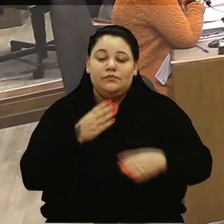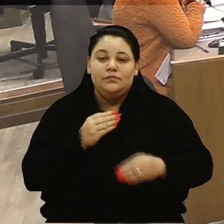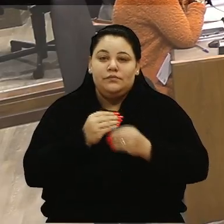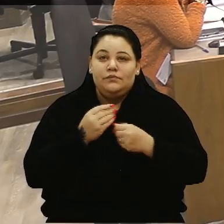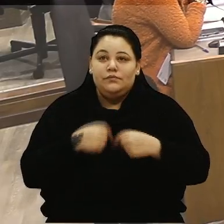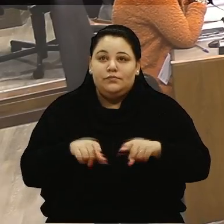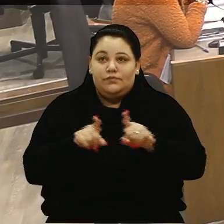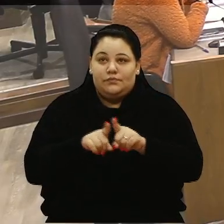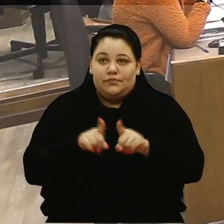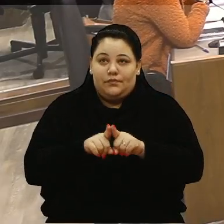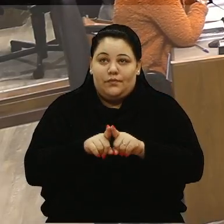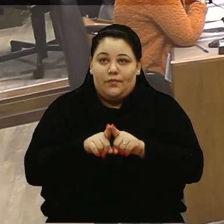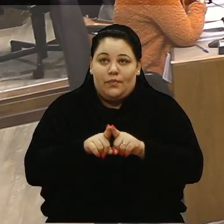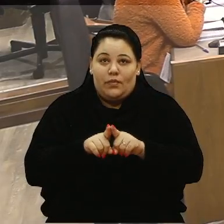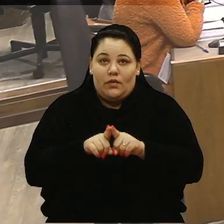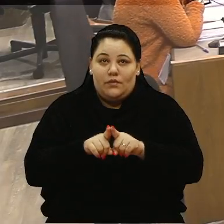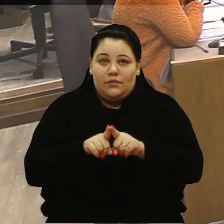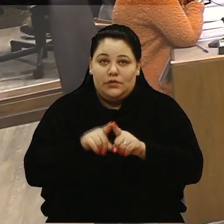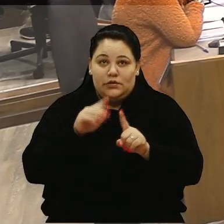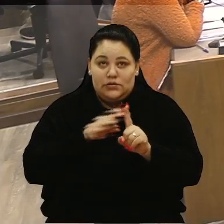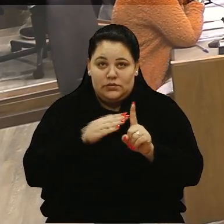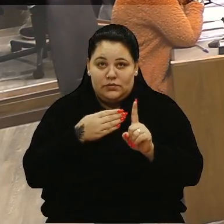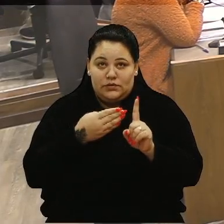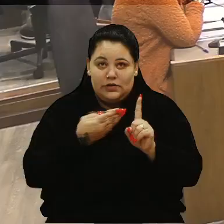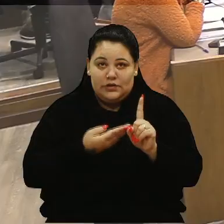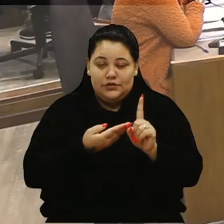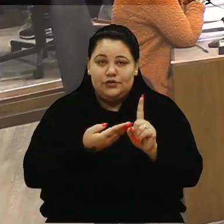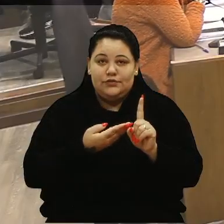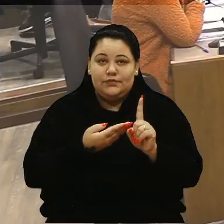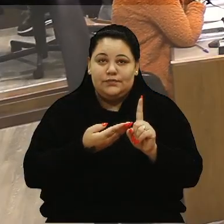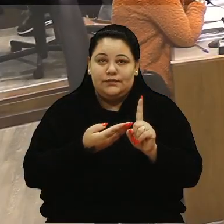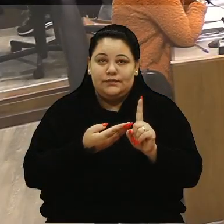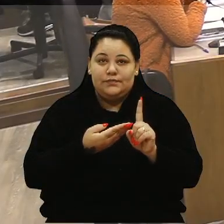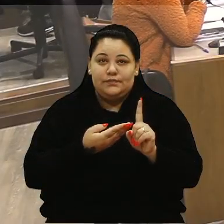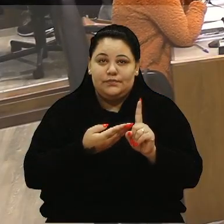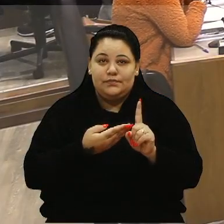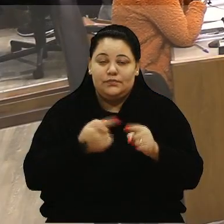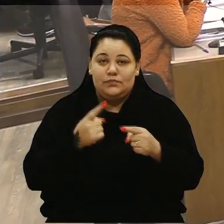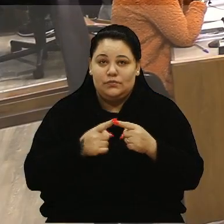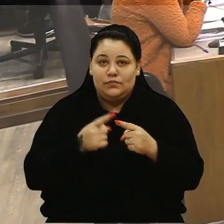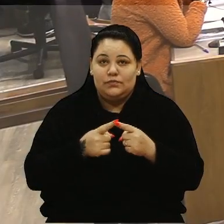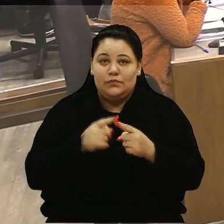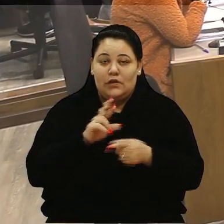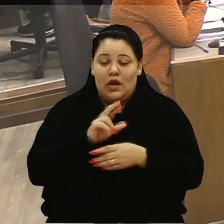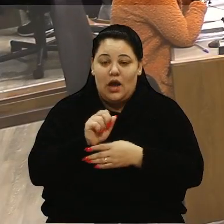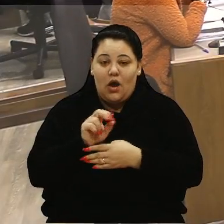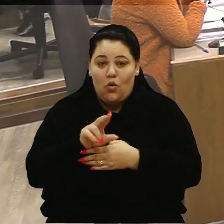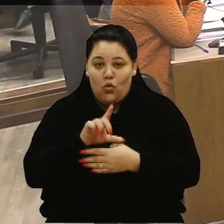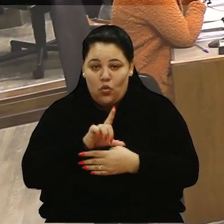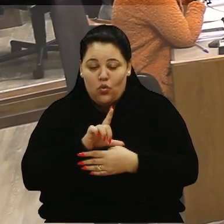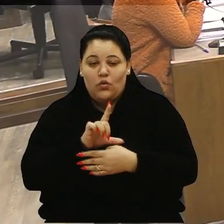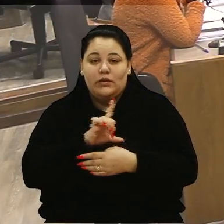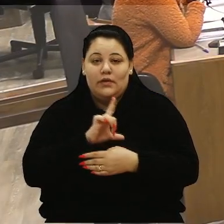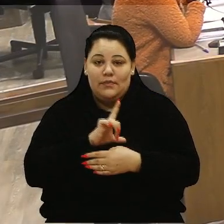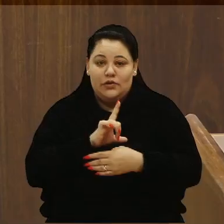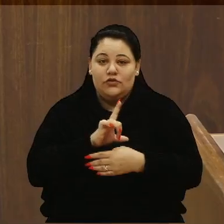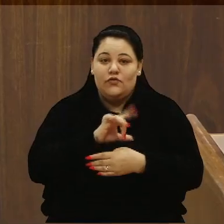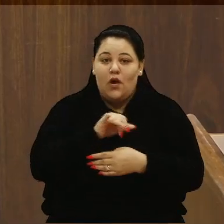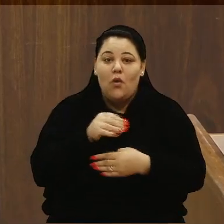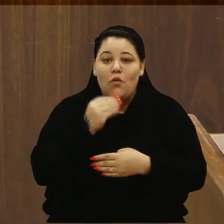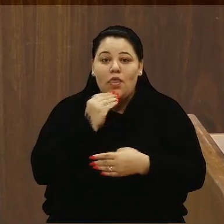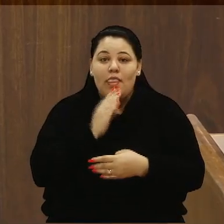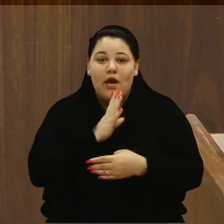né, a essa homenagem, né, de certa forma é uma homenagem ao Raul Carrion. Também tive a oportunidade de